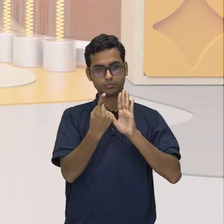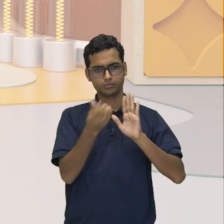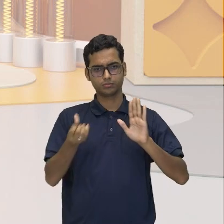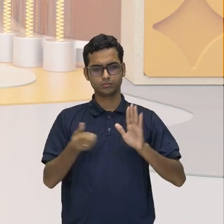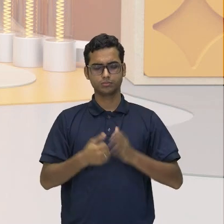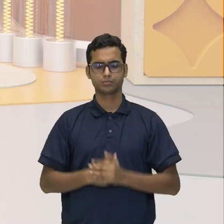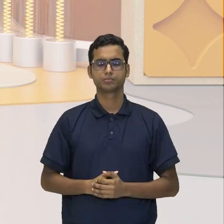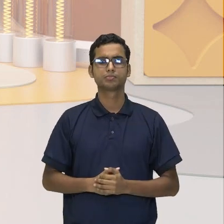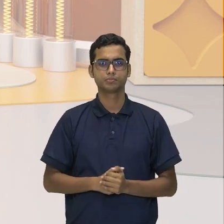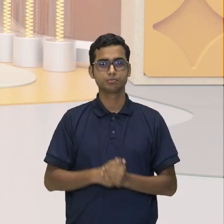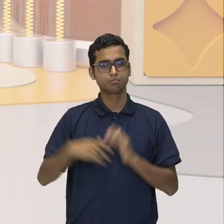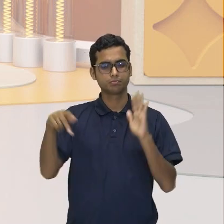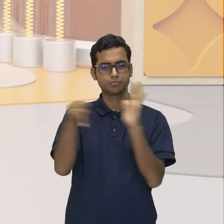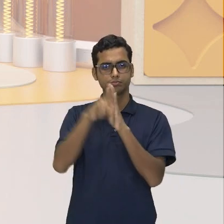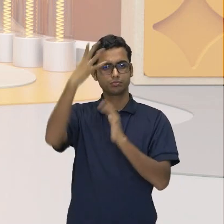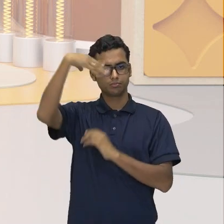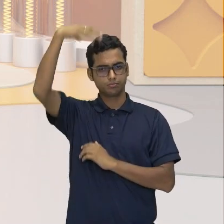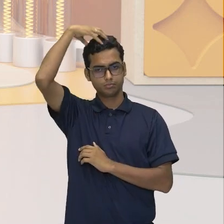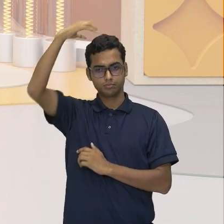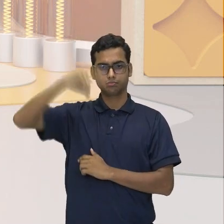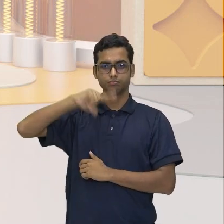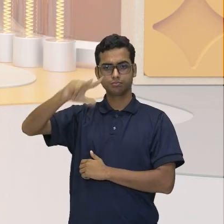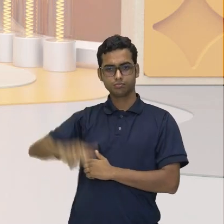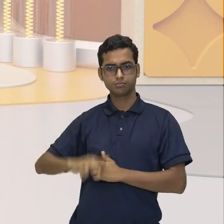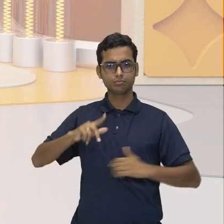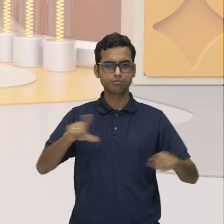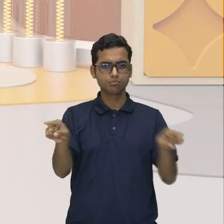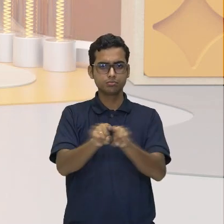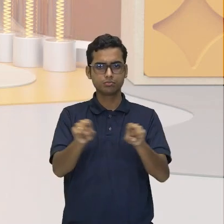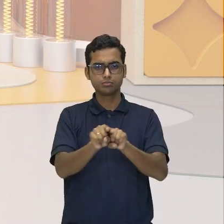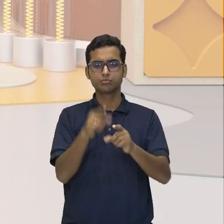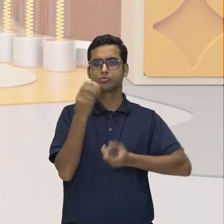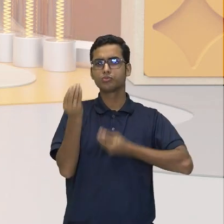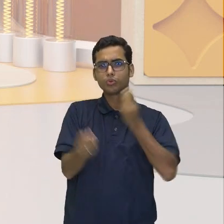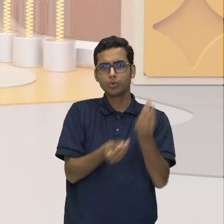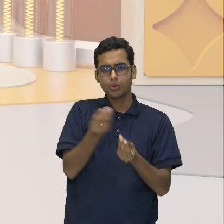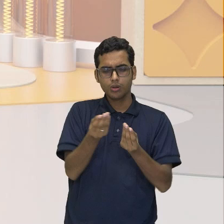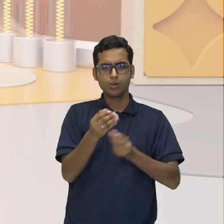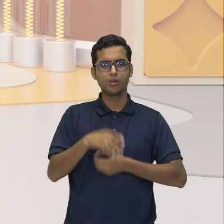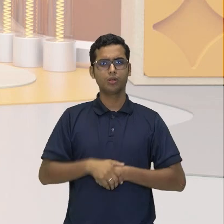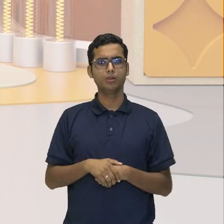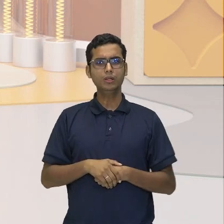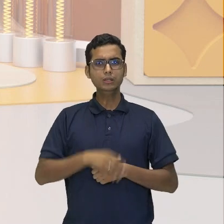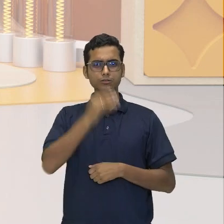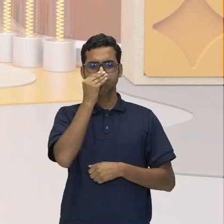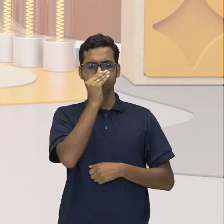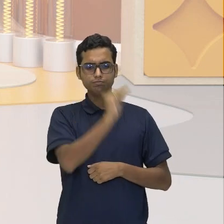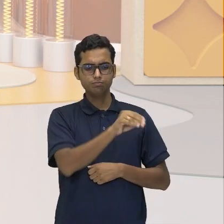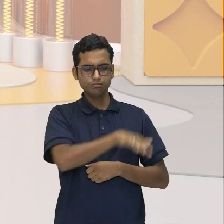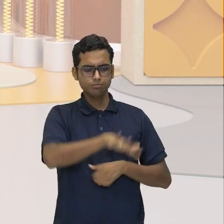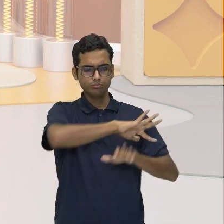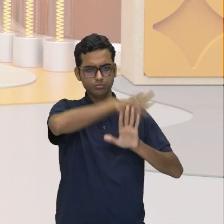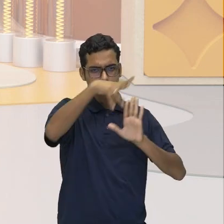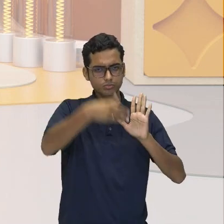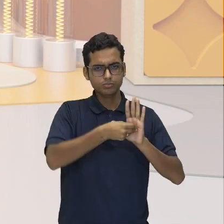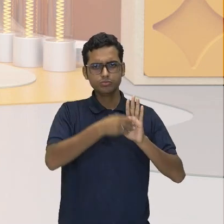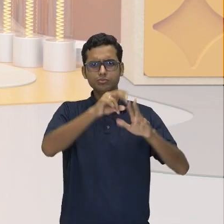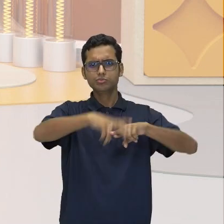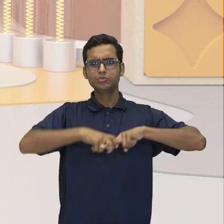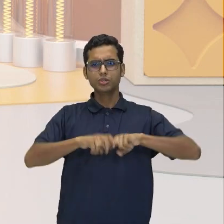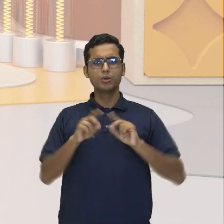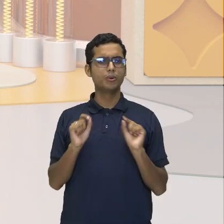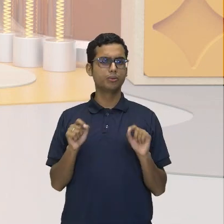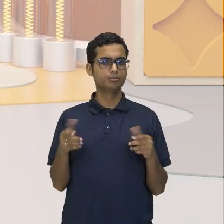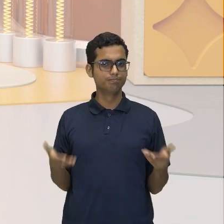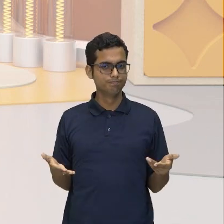XVI, a coroa portuguesa ela vai, de certa forma, ignorar a região amazônica, porque